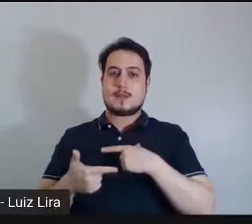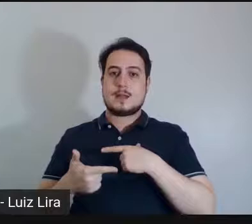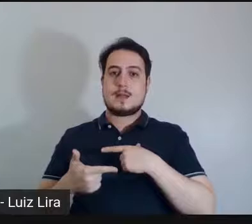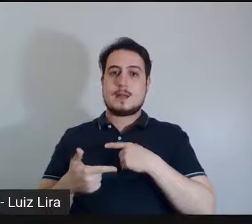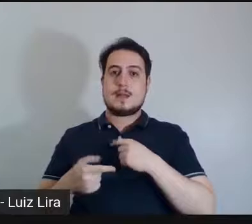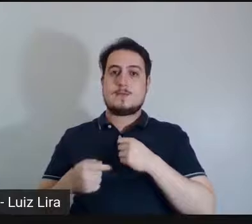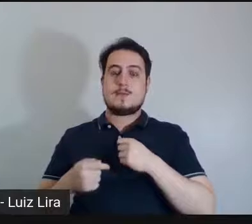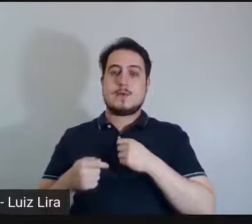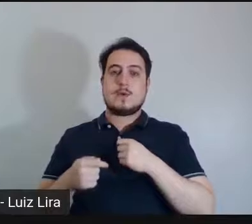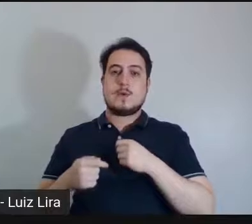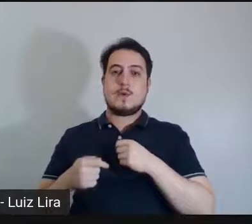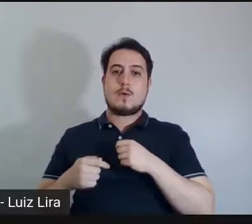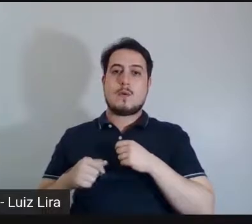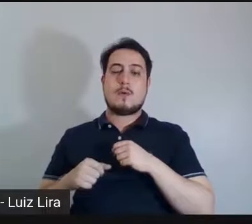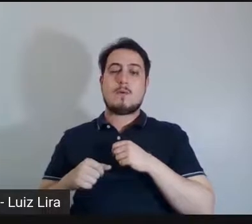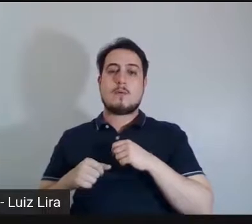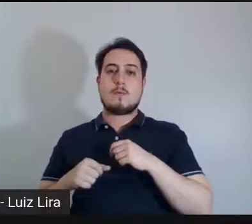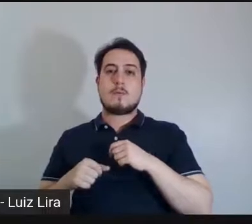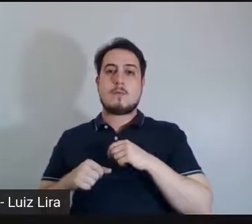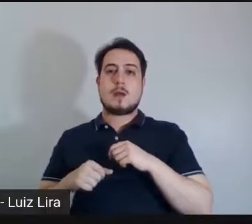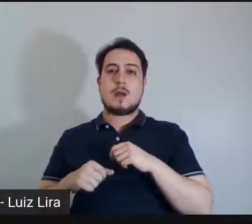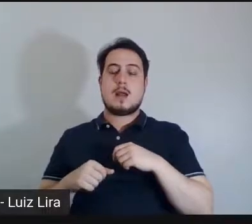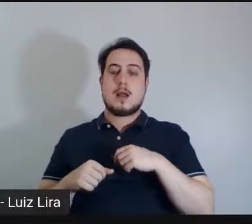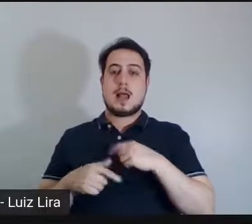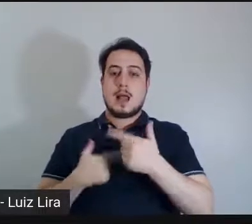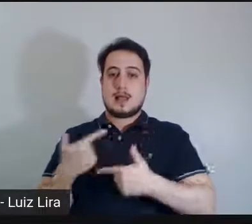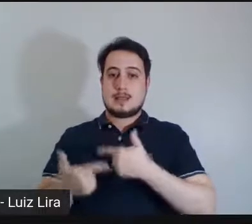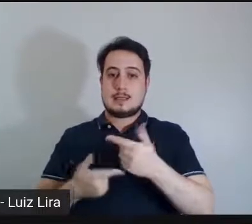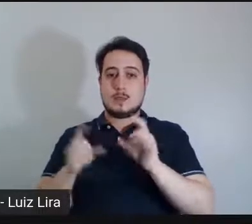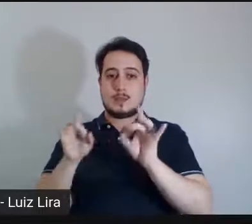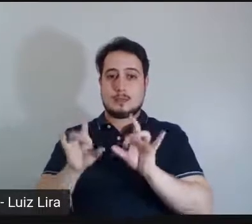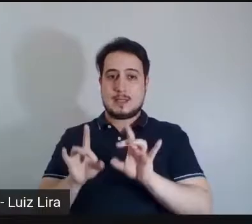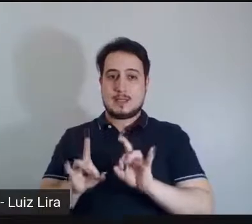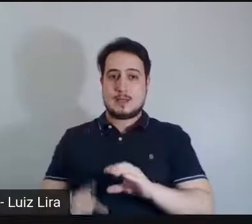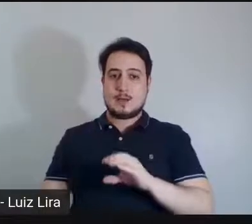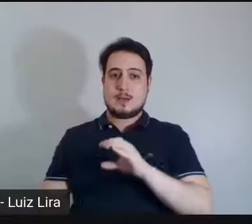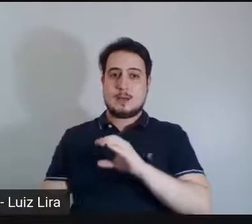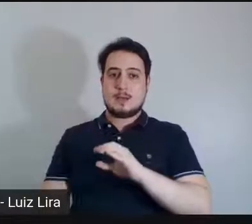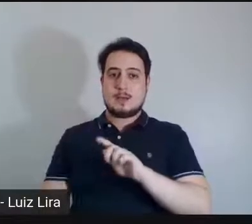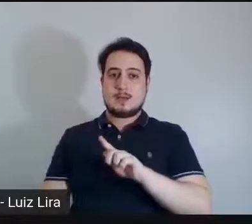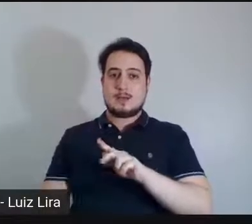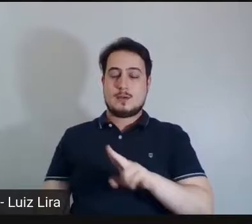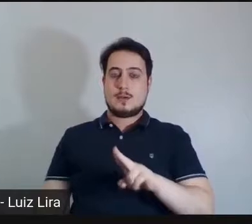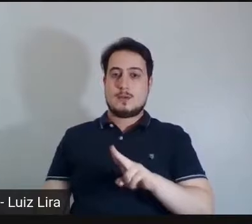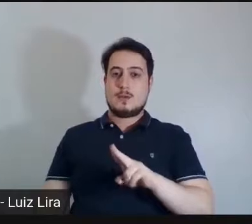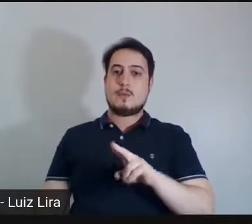isso, operações especiais da CGU decorrentes